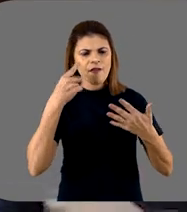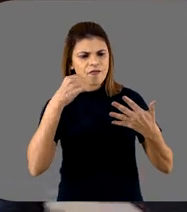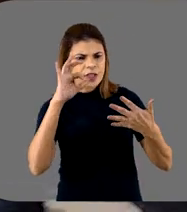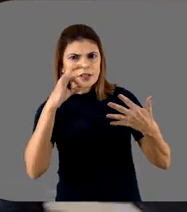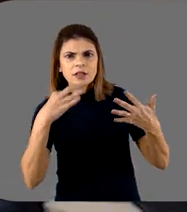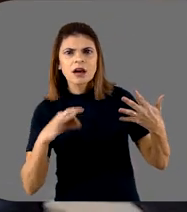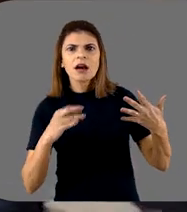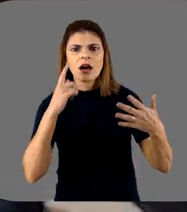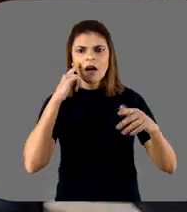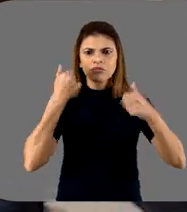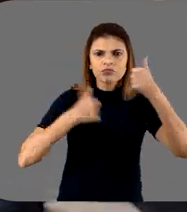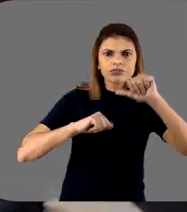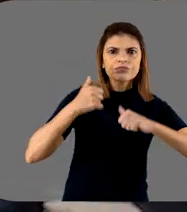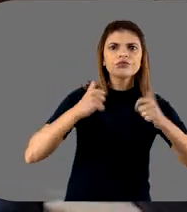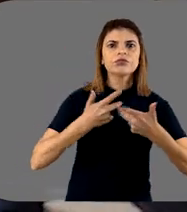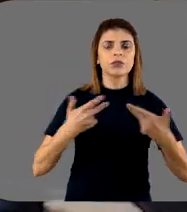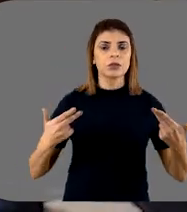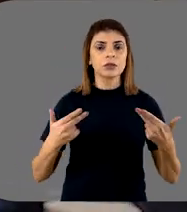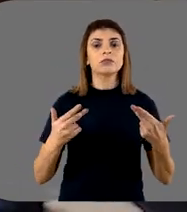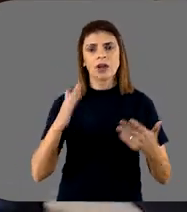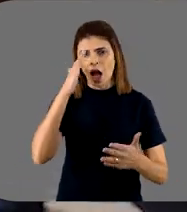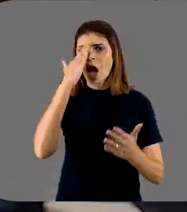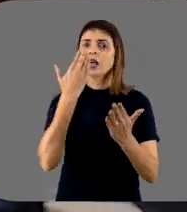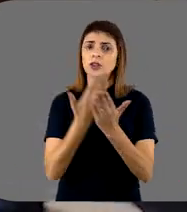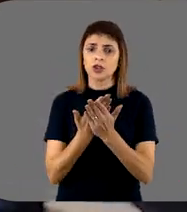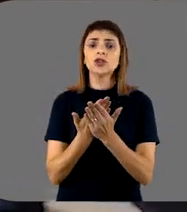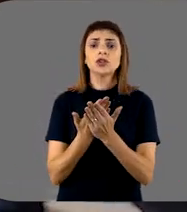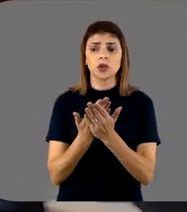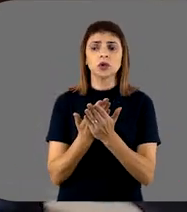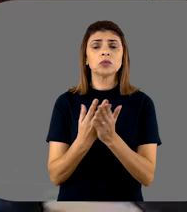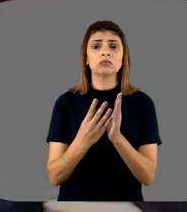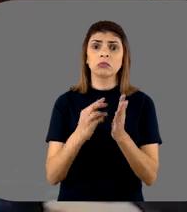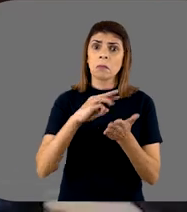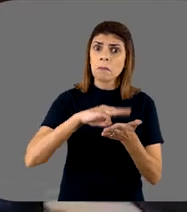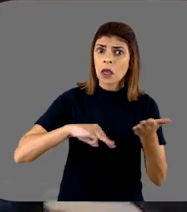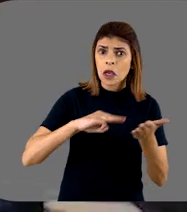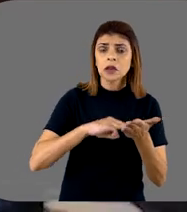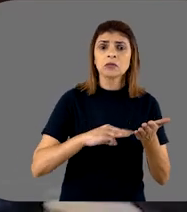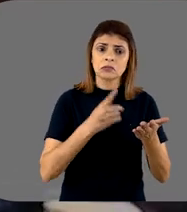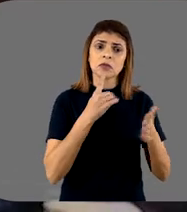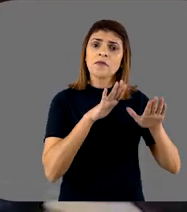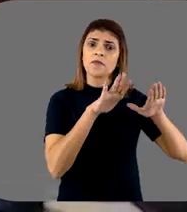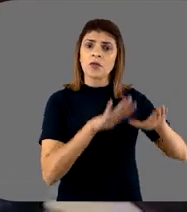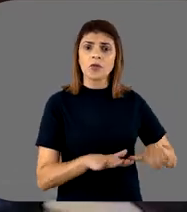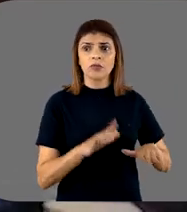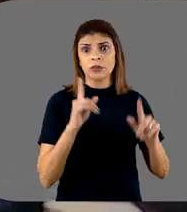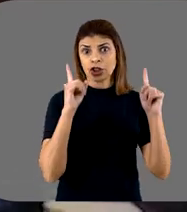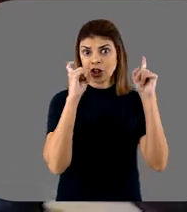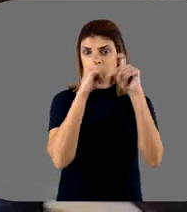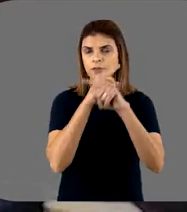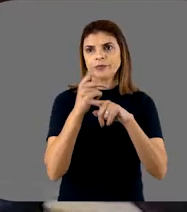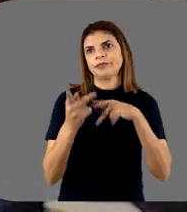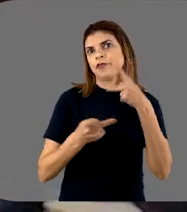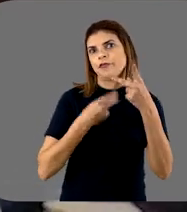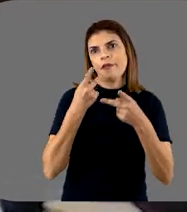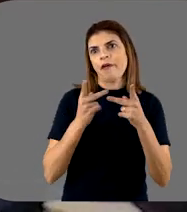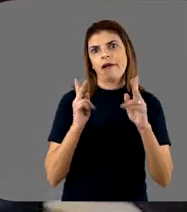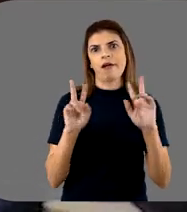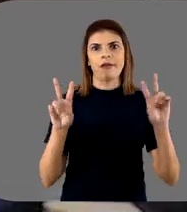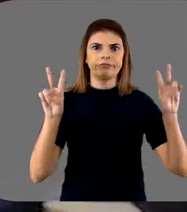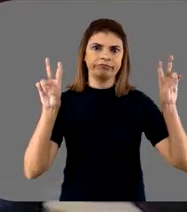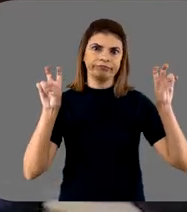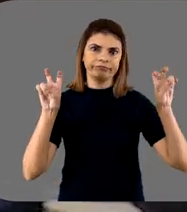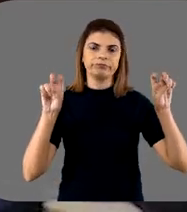né e muitos deles eu acredito que tenham vindo para ficar né É muito difícil falar em alguma coisa positiva